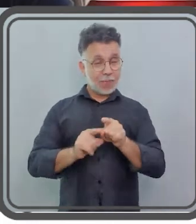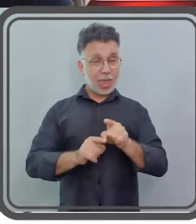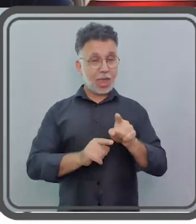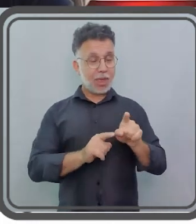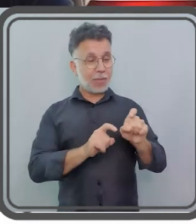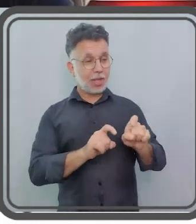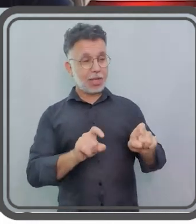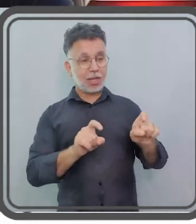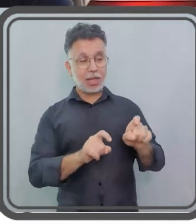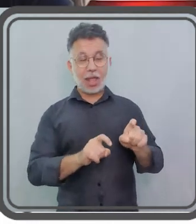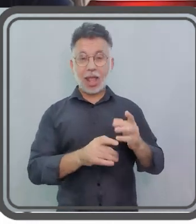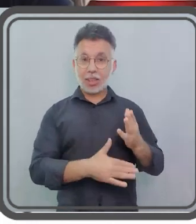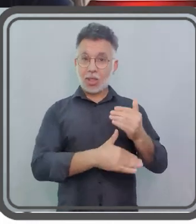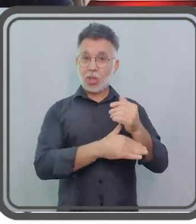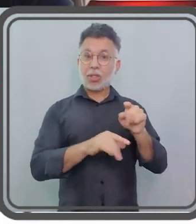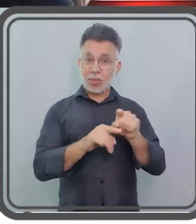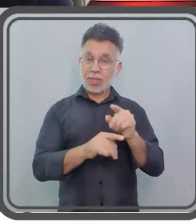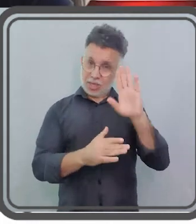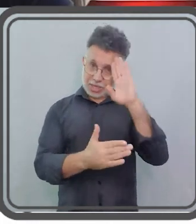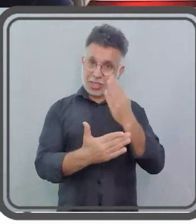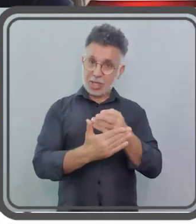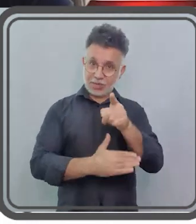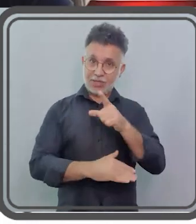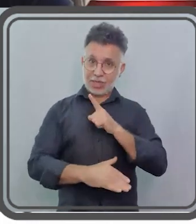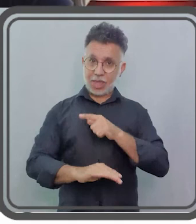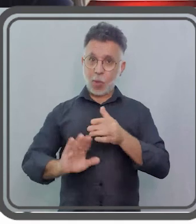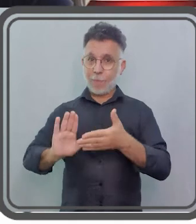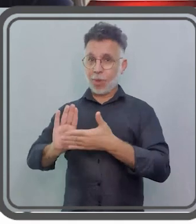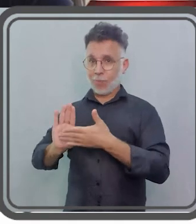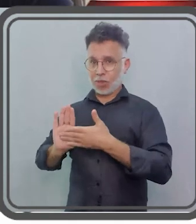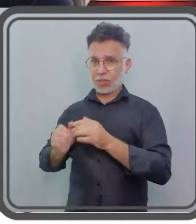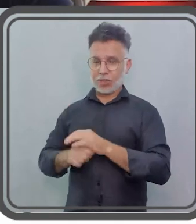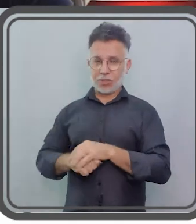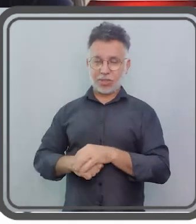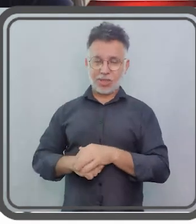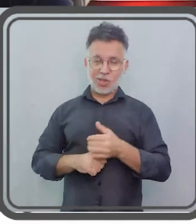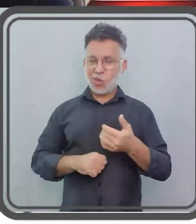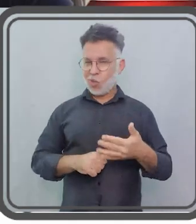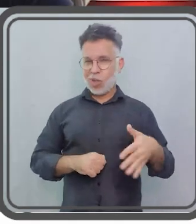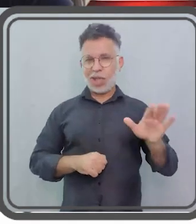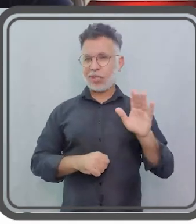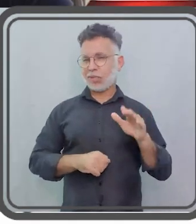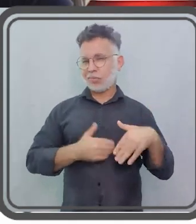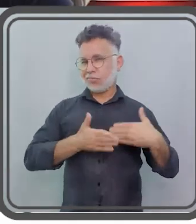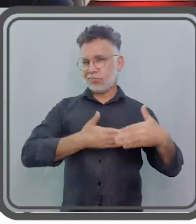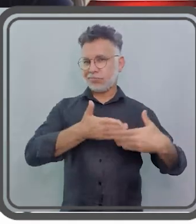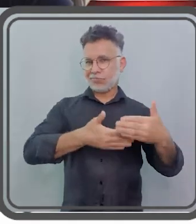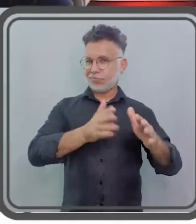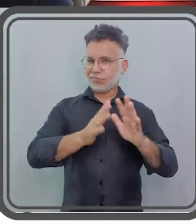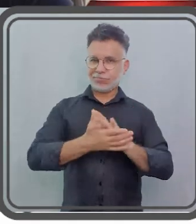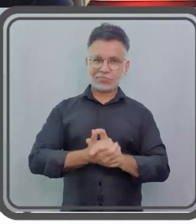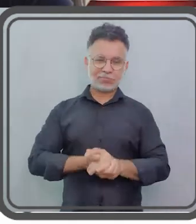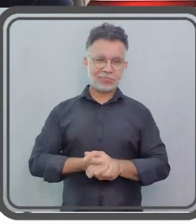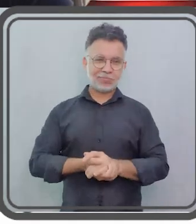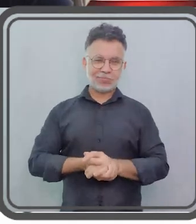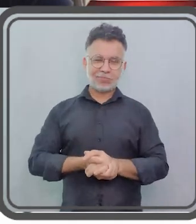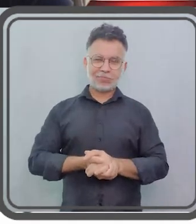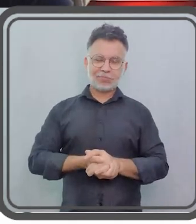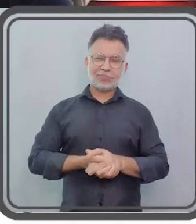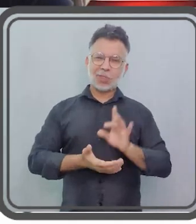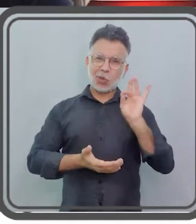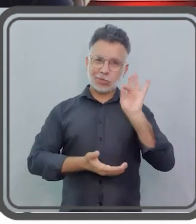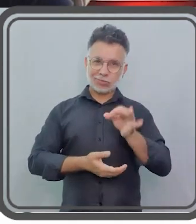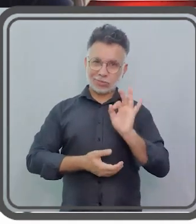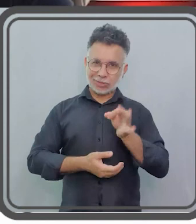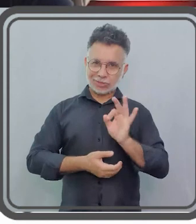programadores da tecnologia, tem que acreditar que você tem um propósito. O resto é consequência. Com certeza.